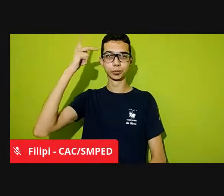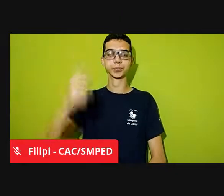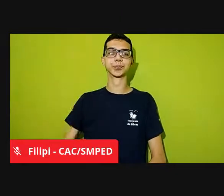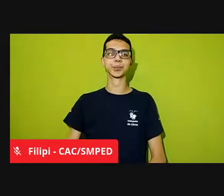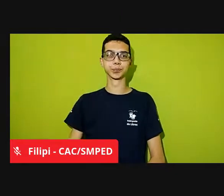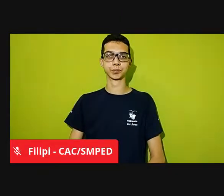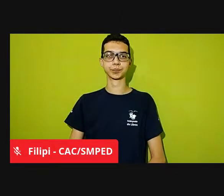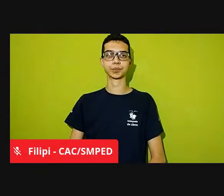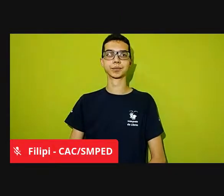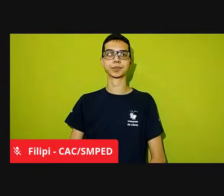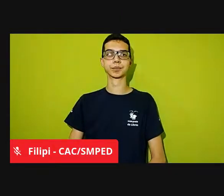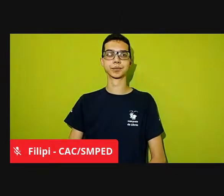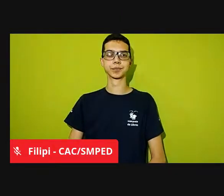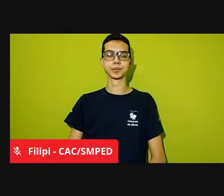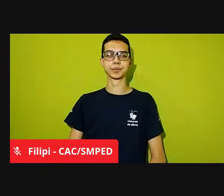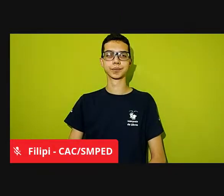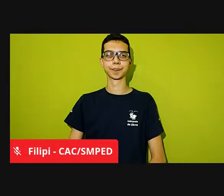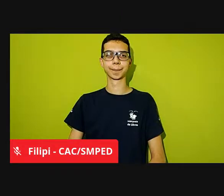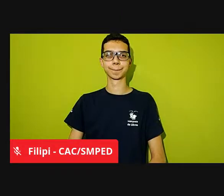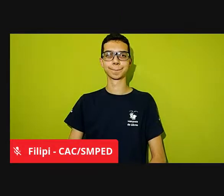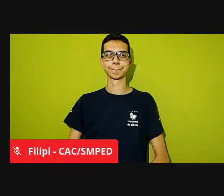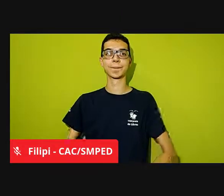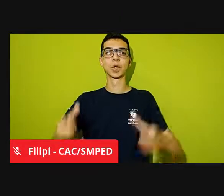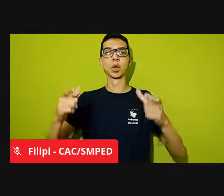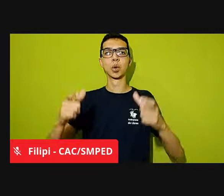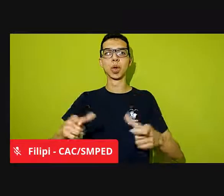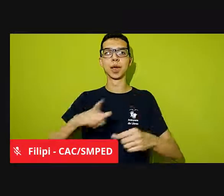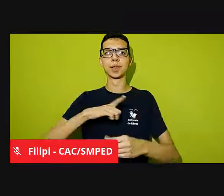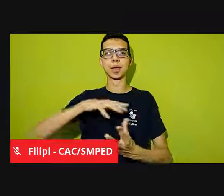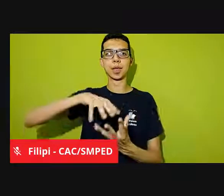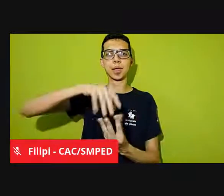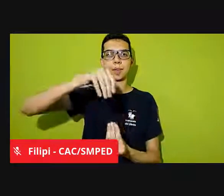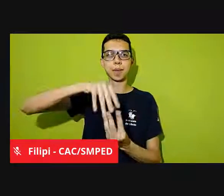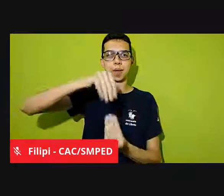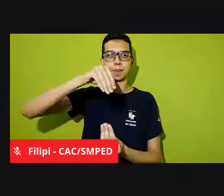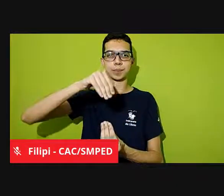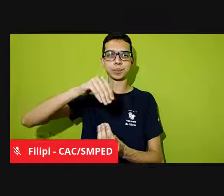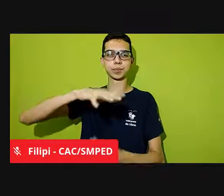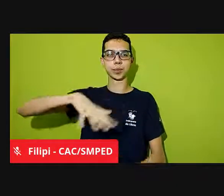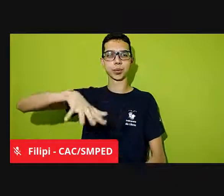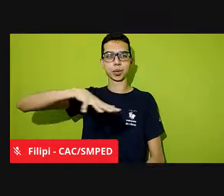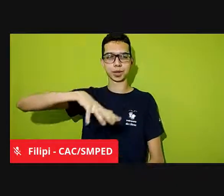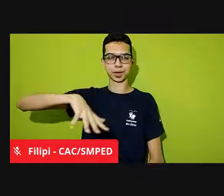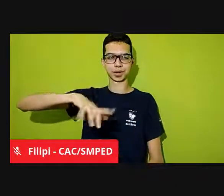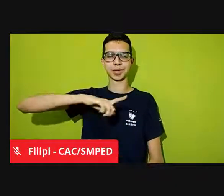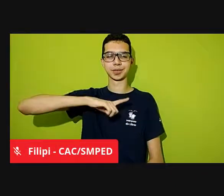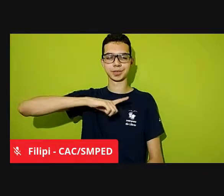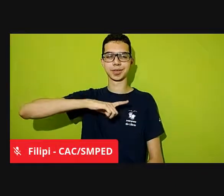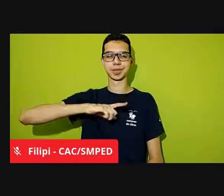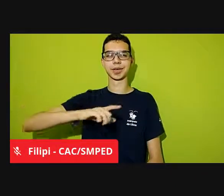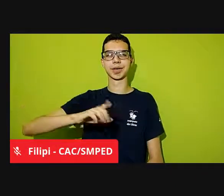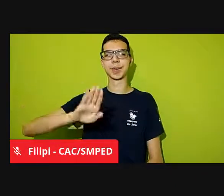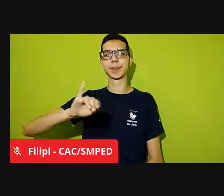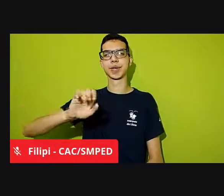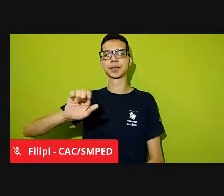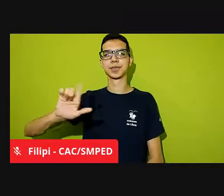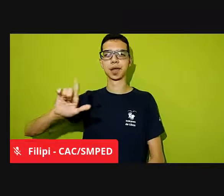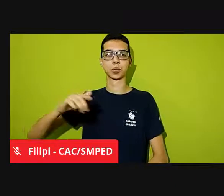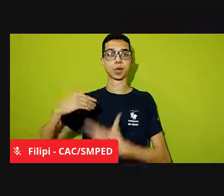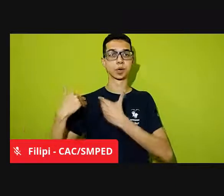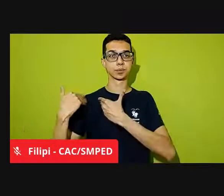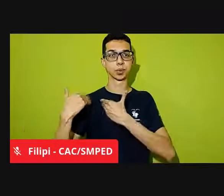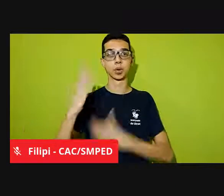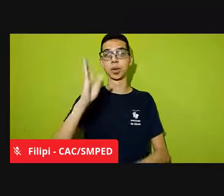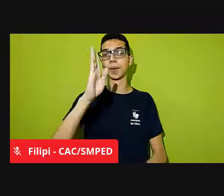que sediava a maior parte das exposições no Parque Ibirapuera, na Oca, o pavilhão da Bienal, enfim. Foi responsável aí pelo